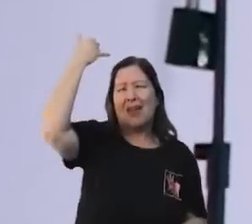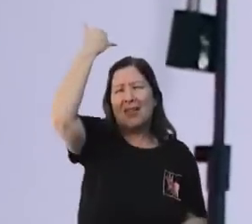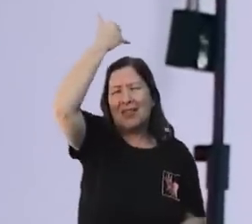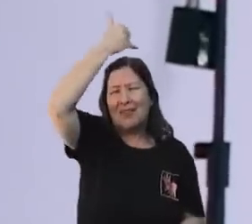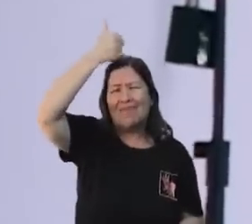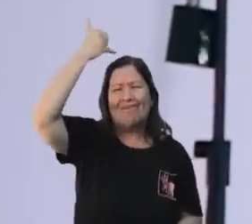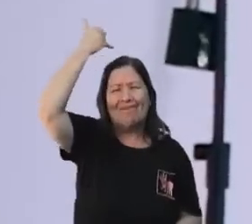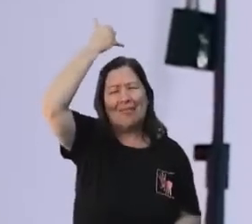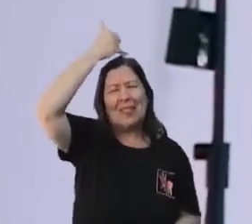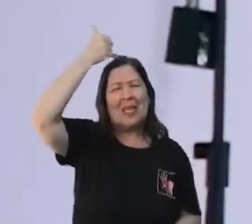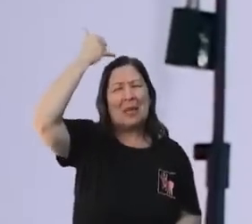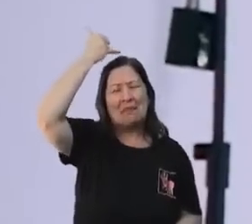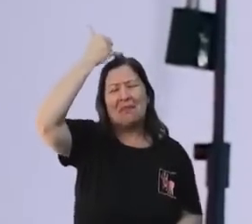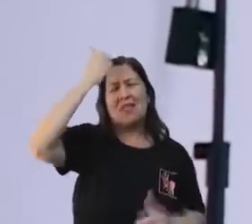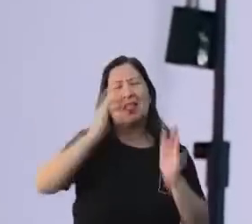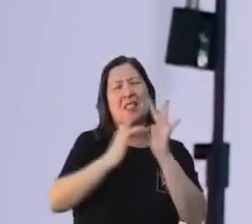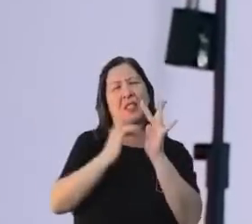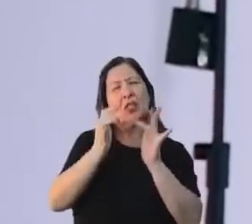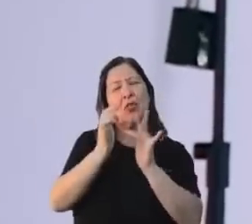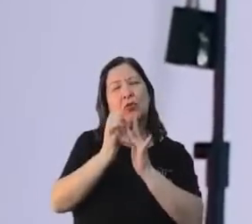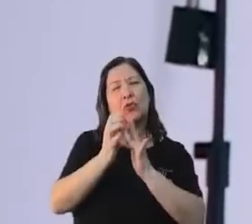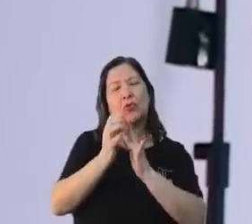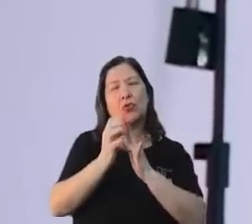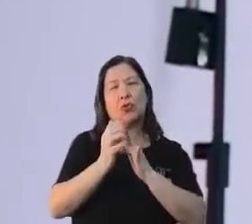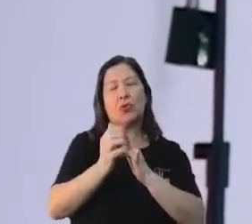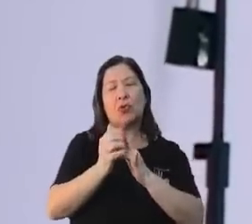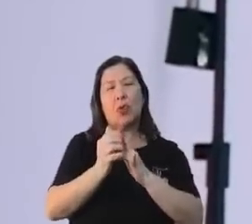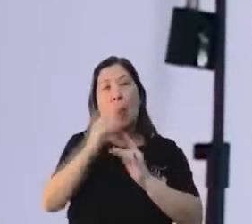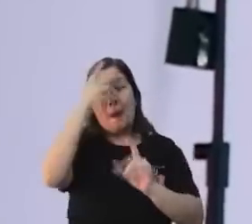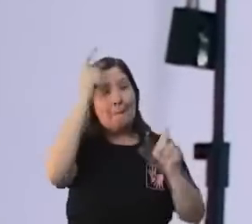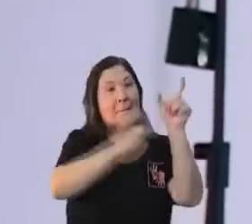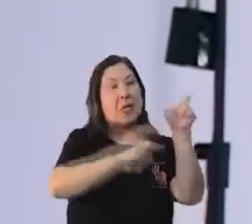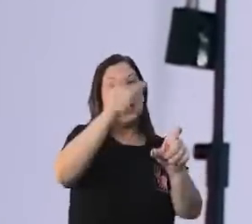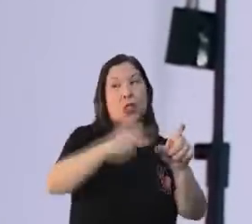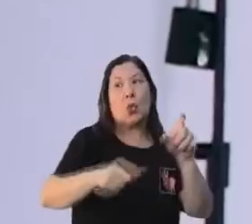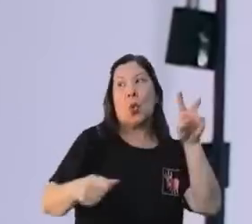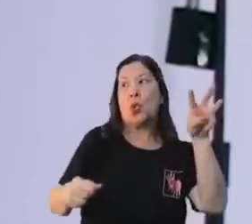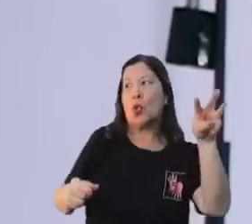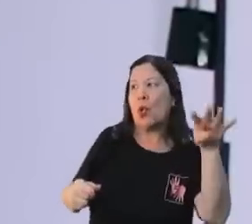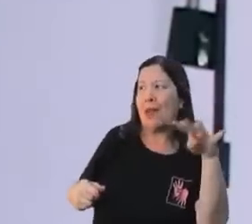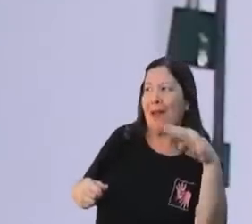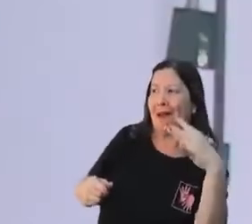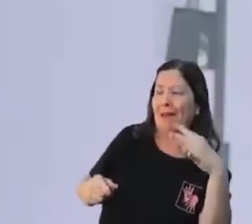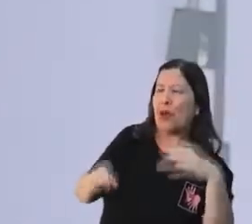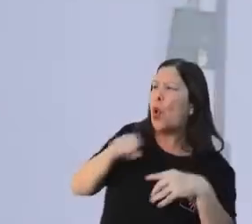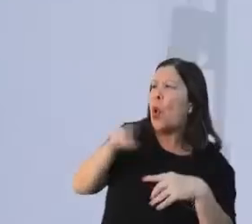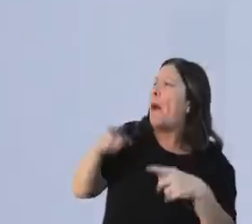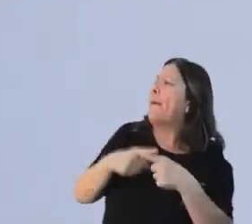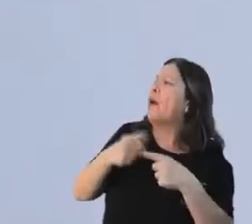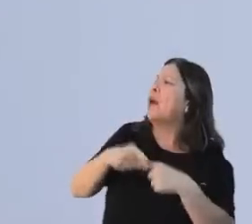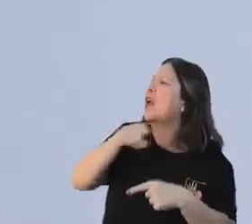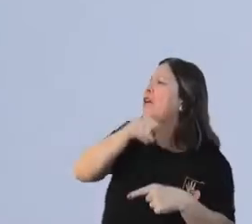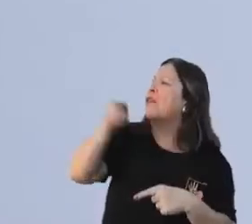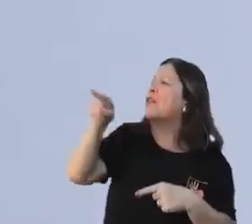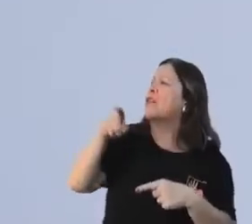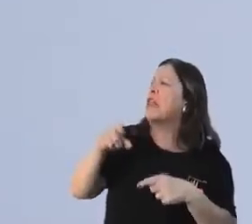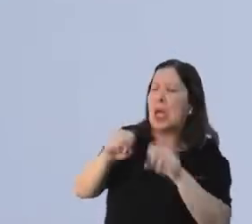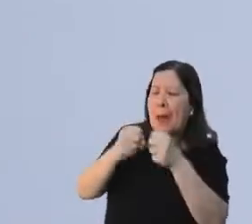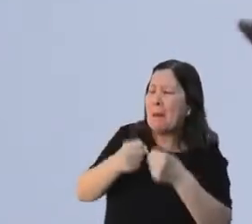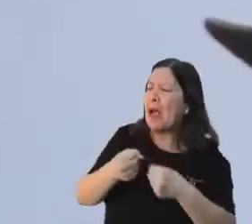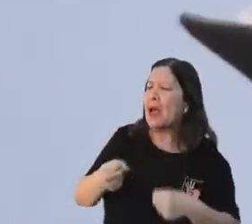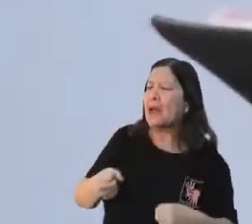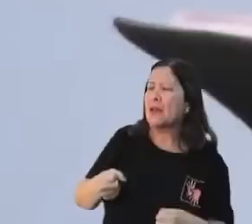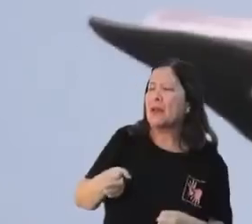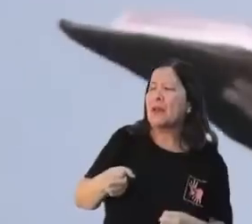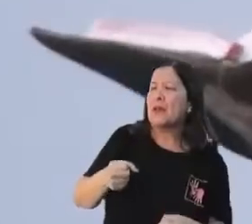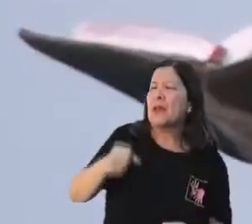Indignaram-se alguns entre si e diziam: para que esse desperdício de bálsamo? Porque este perfume poderia